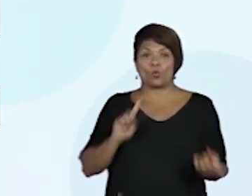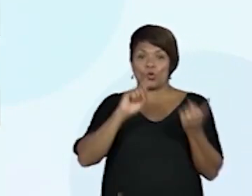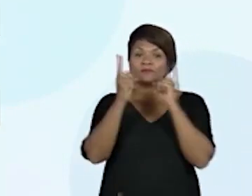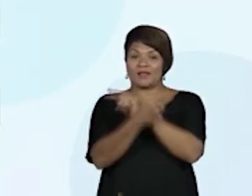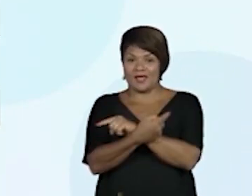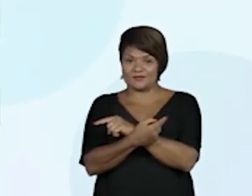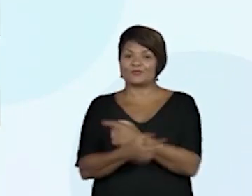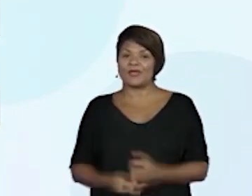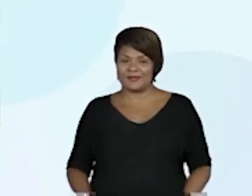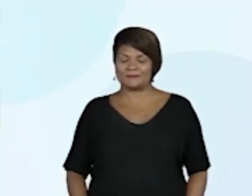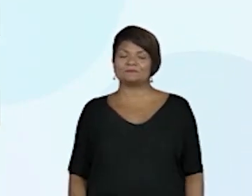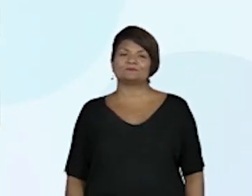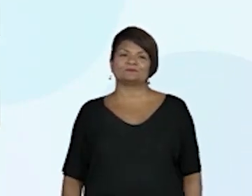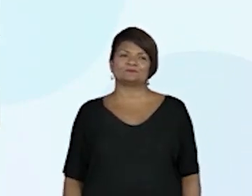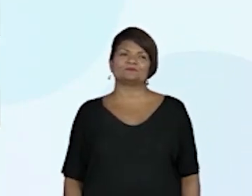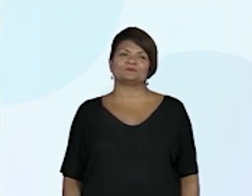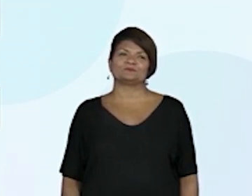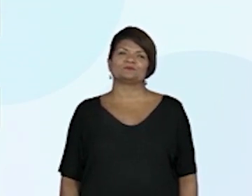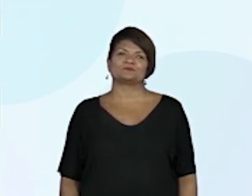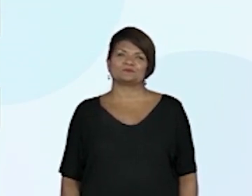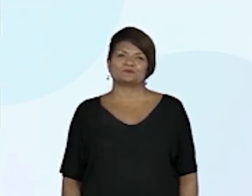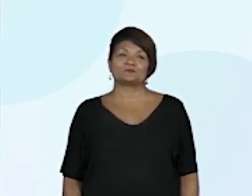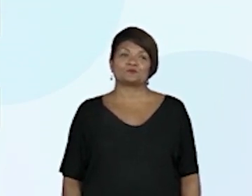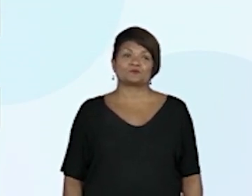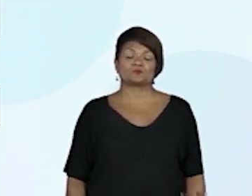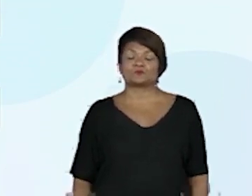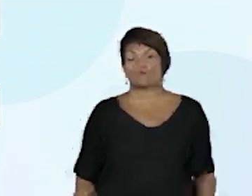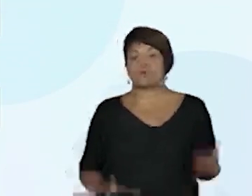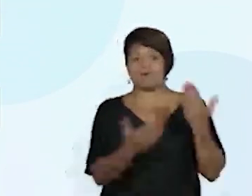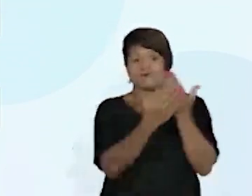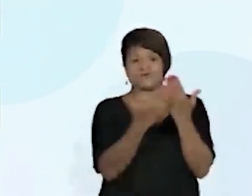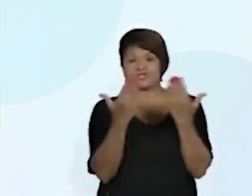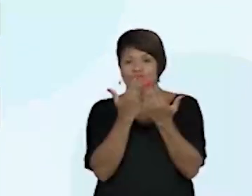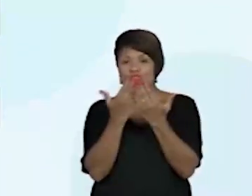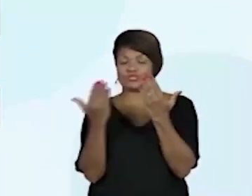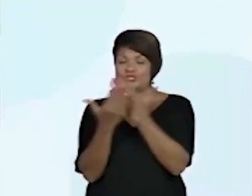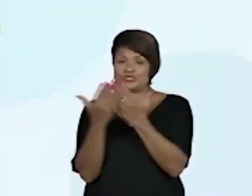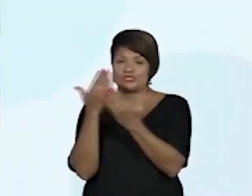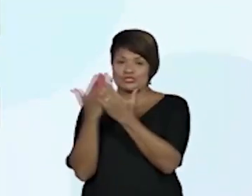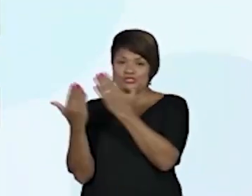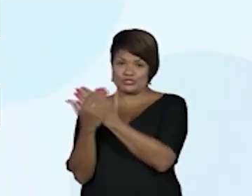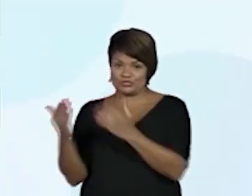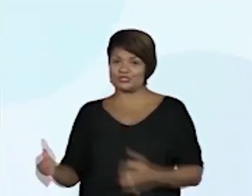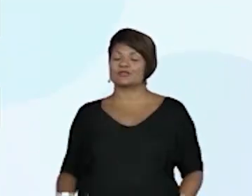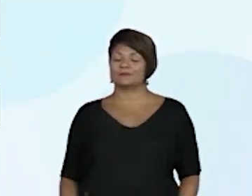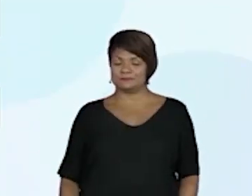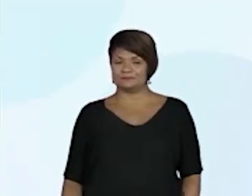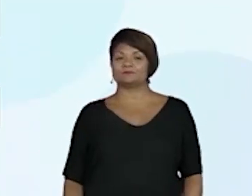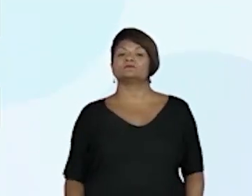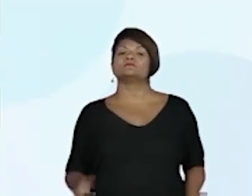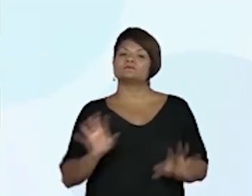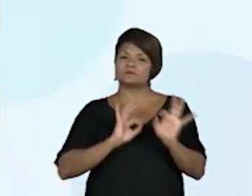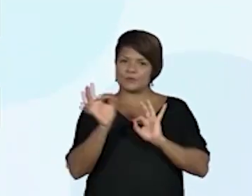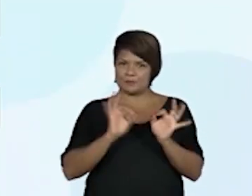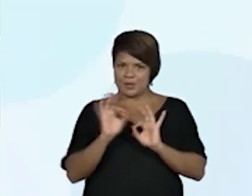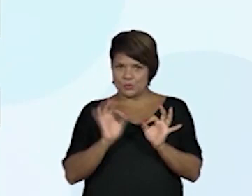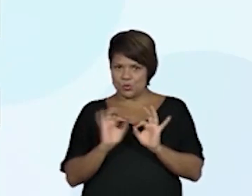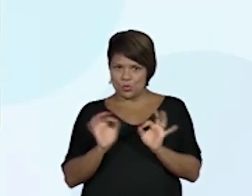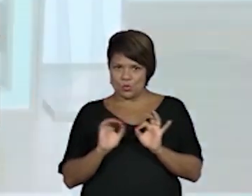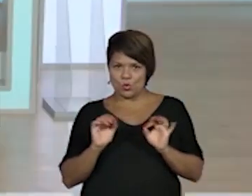fichas sobrepostas. Isso mesmo, com as fichas sobrepostas. E a gente preparou, não é? O material aqui,